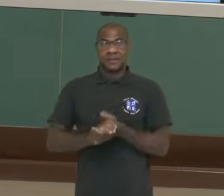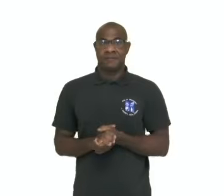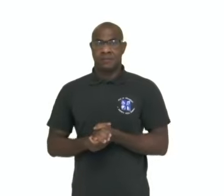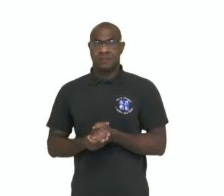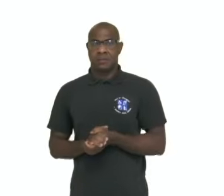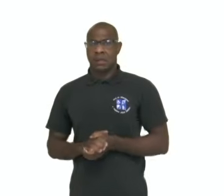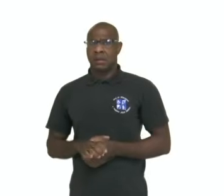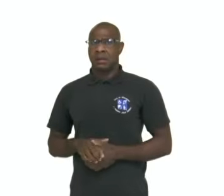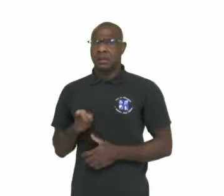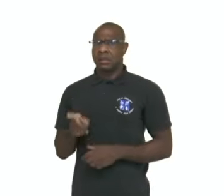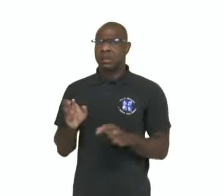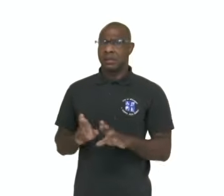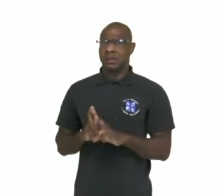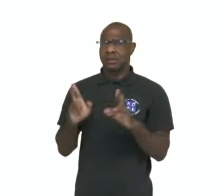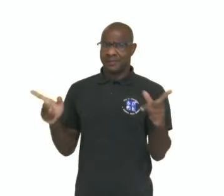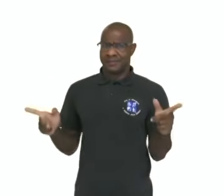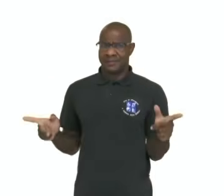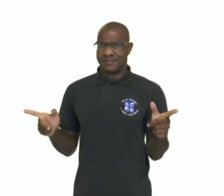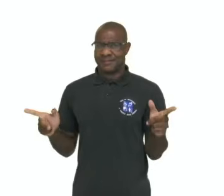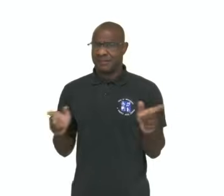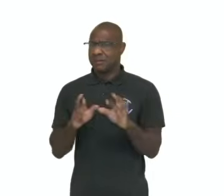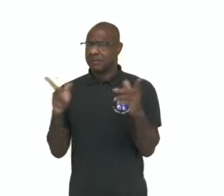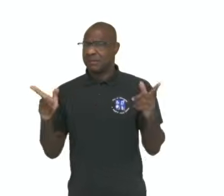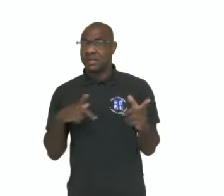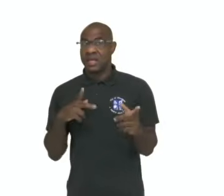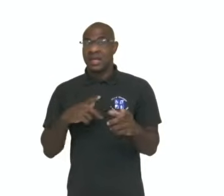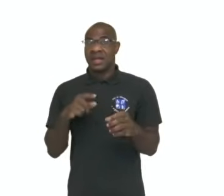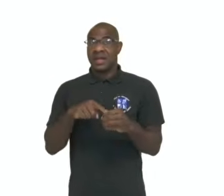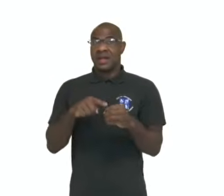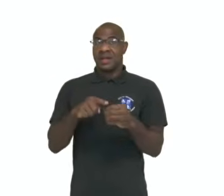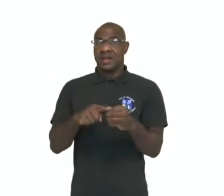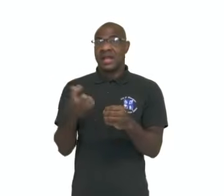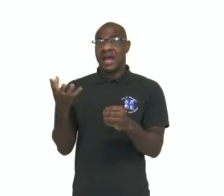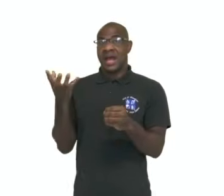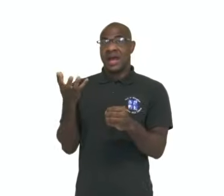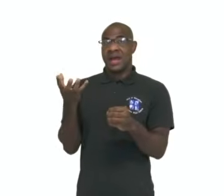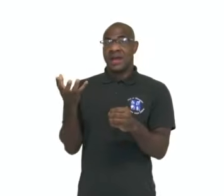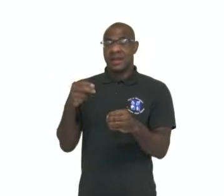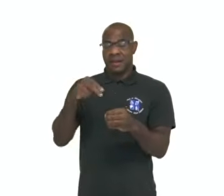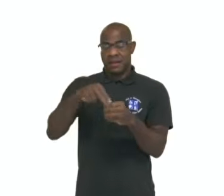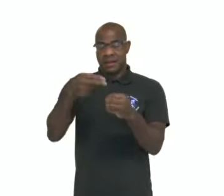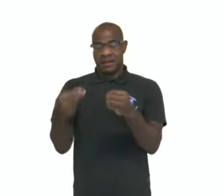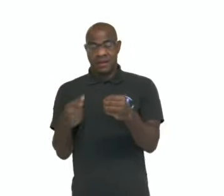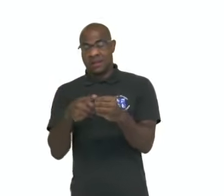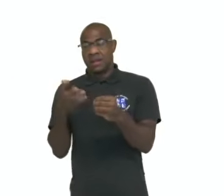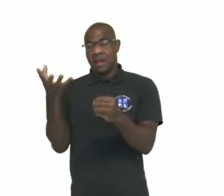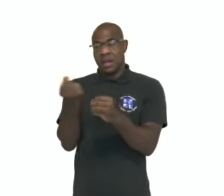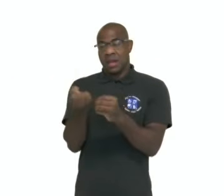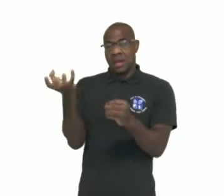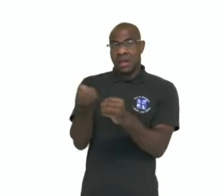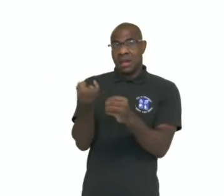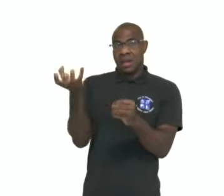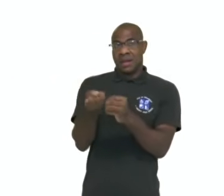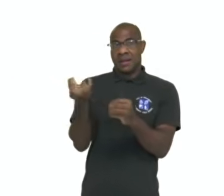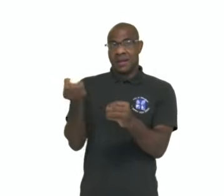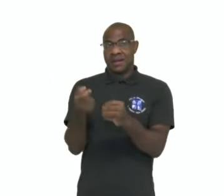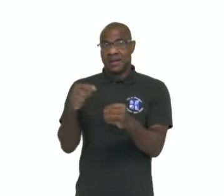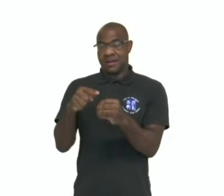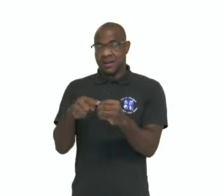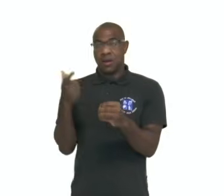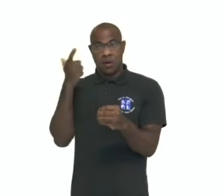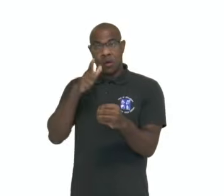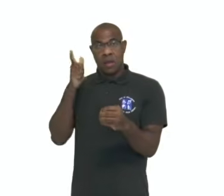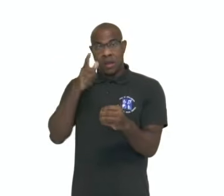diferente. Quando um corpo neutro, quando ele recebe elétrons, né, Quando há excesso onde há excesso de